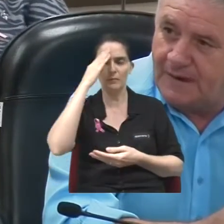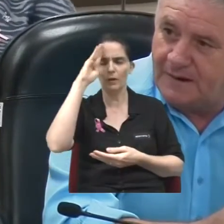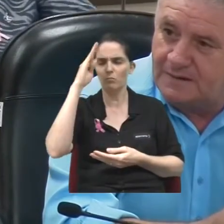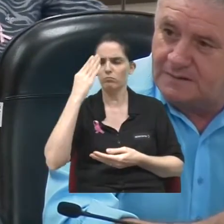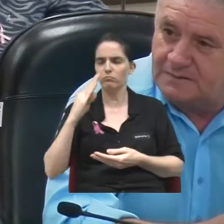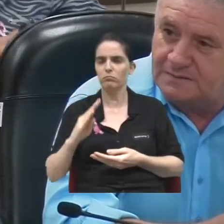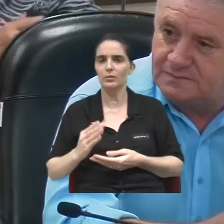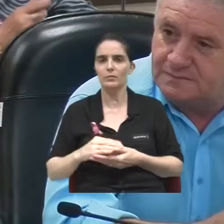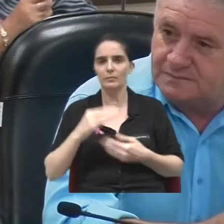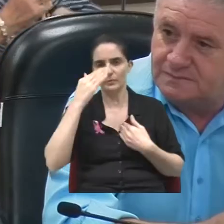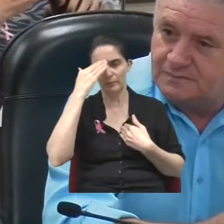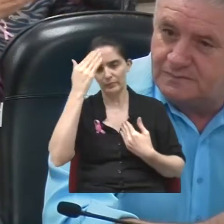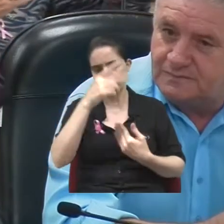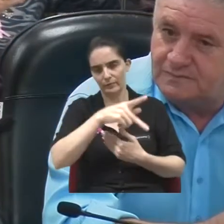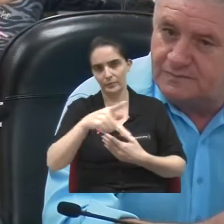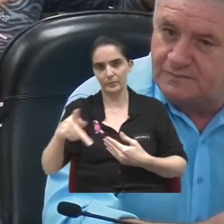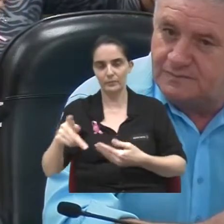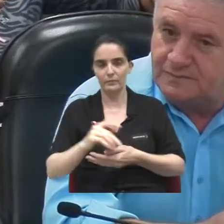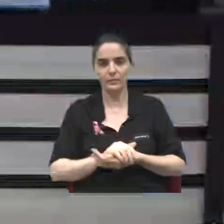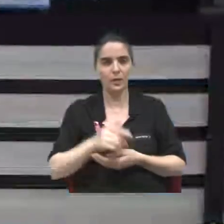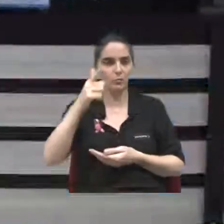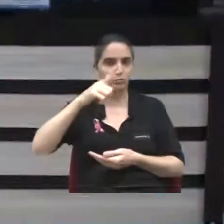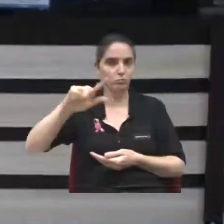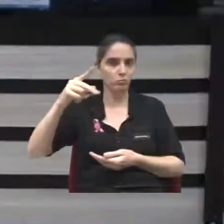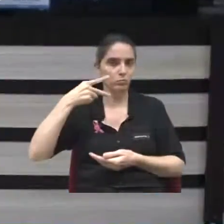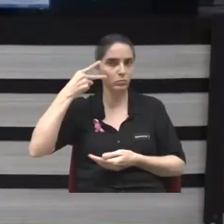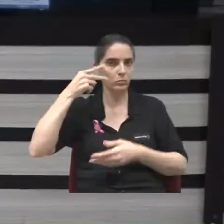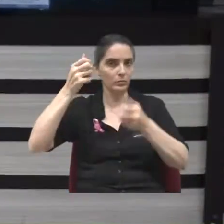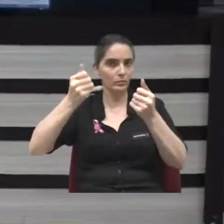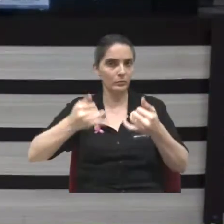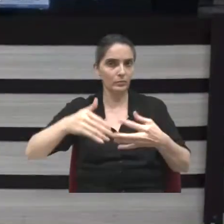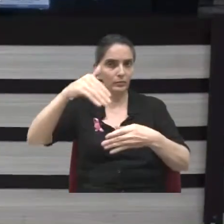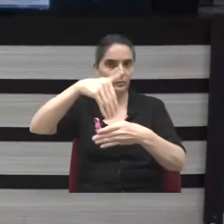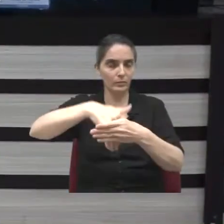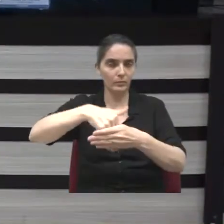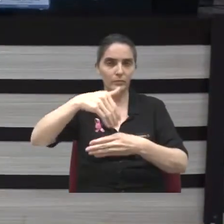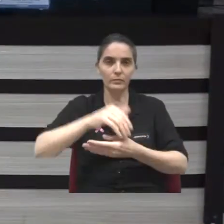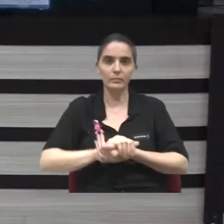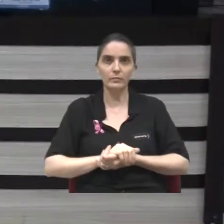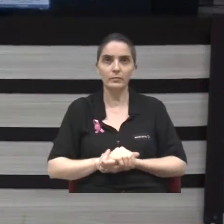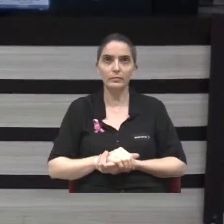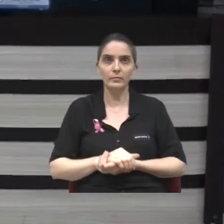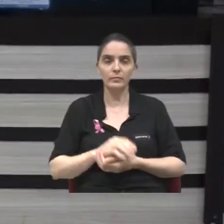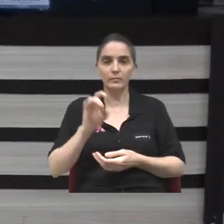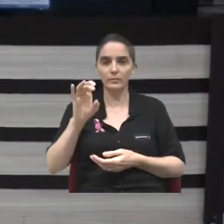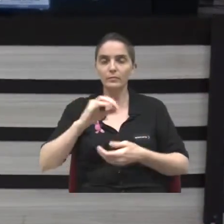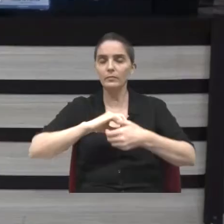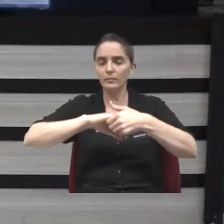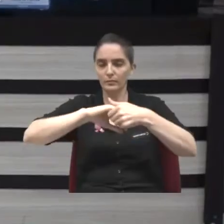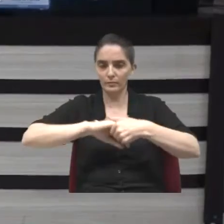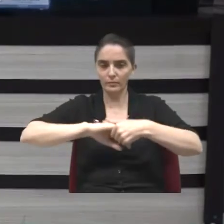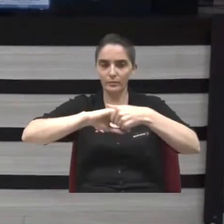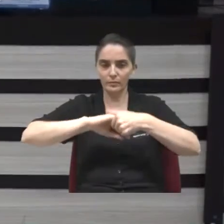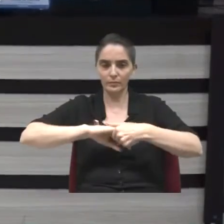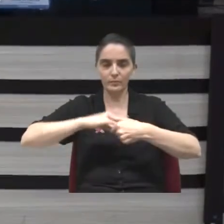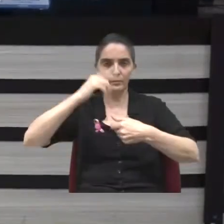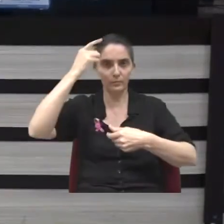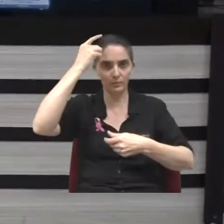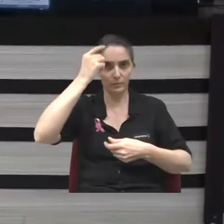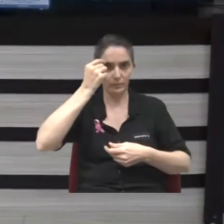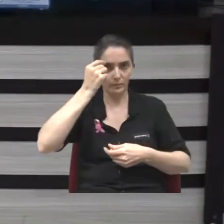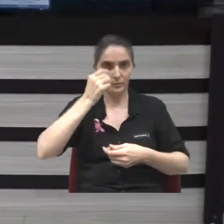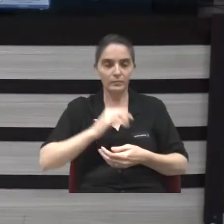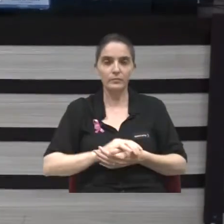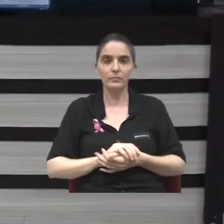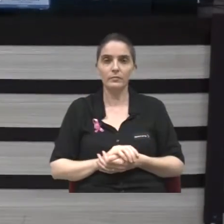Obrigado, presidente. Mais algum vereador deseja justificar o voto? Somente para parabenizar o vereador Dr. Anderson, na